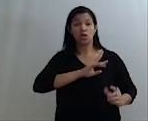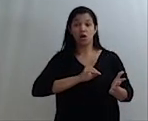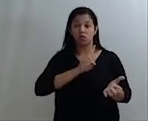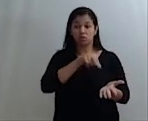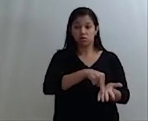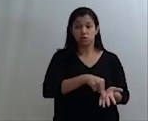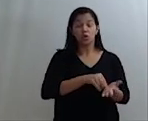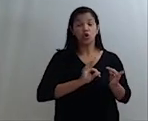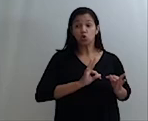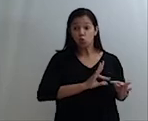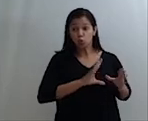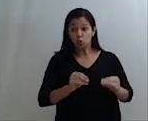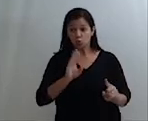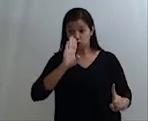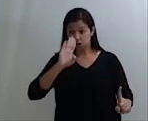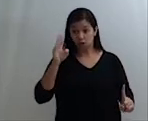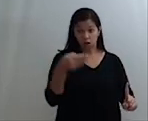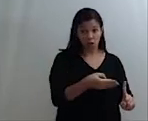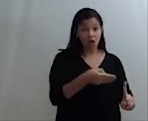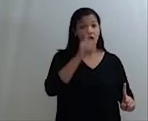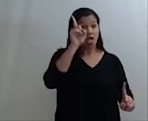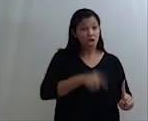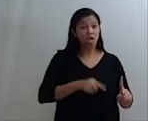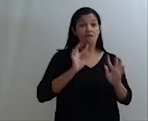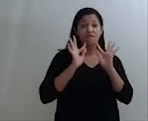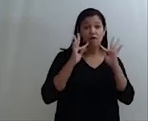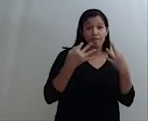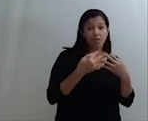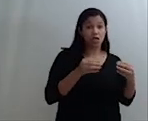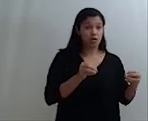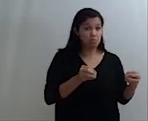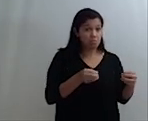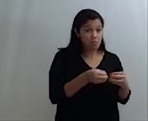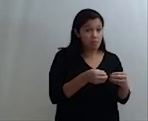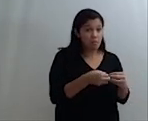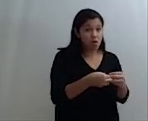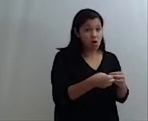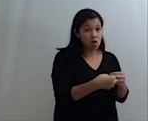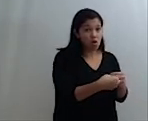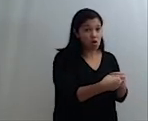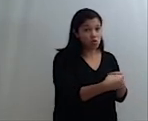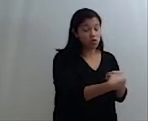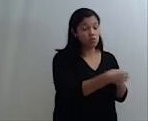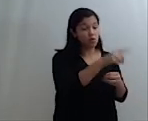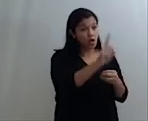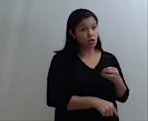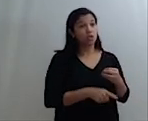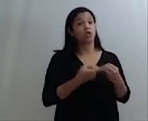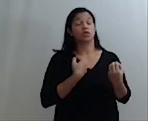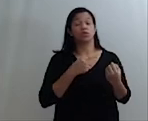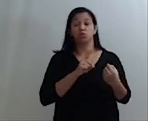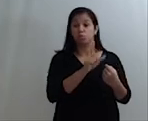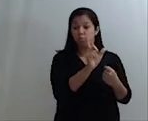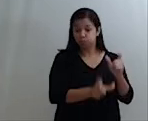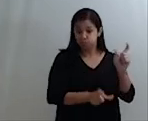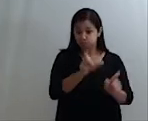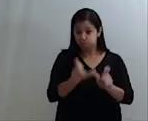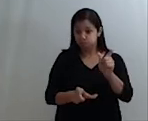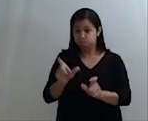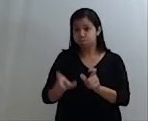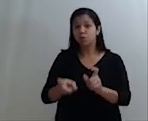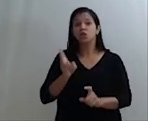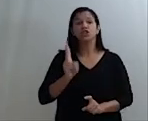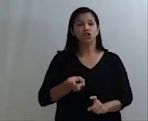denunciados são pessoas próximas das vítimas sendo que de acordo com o relato das mesmos já sofreram